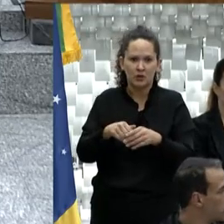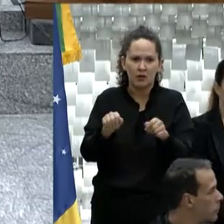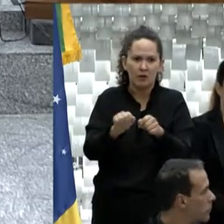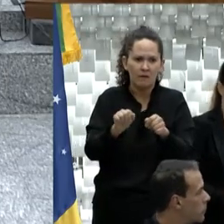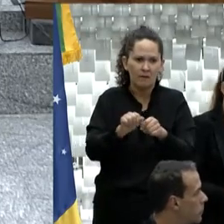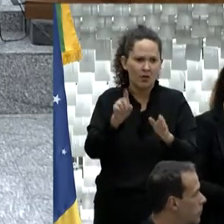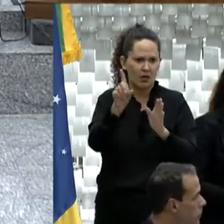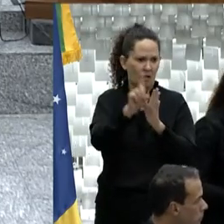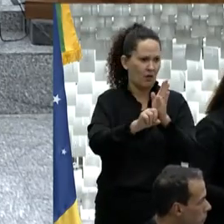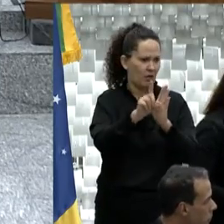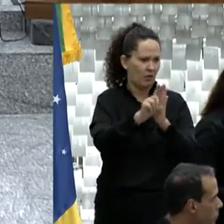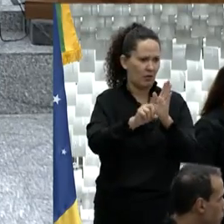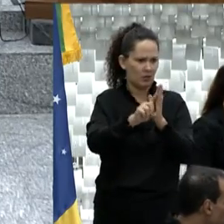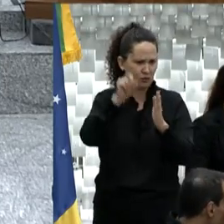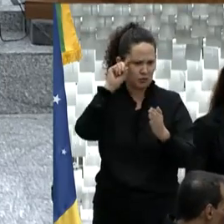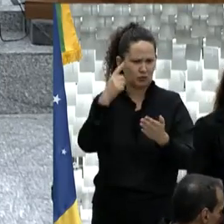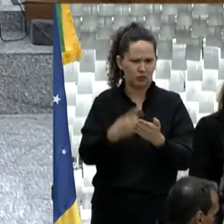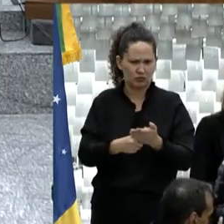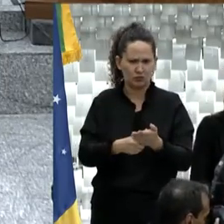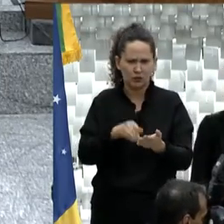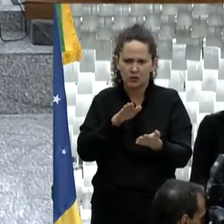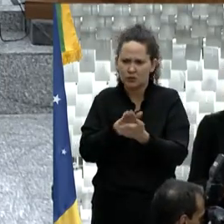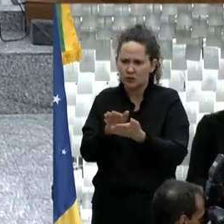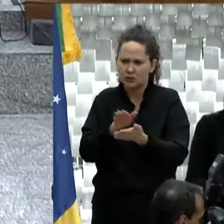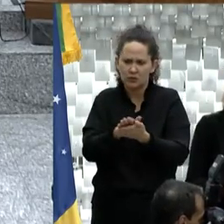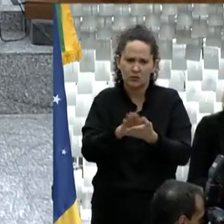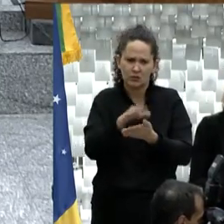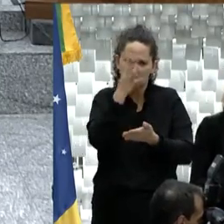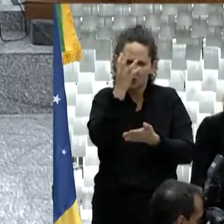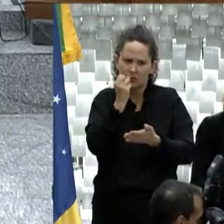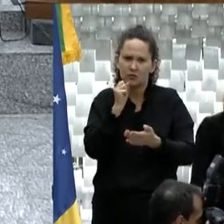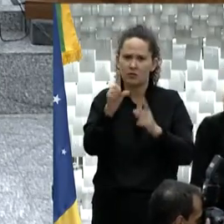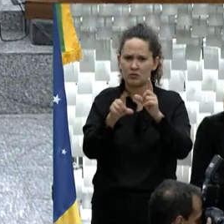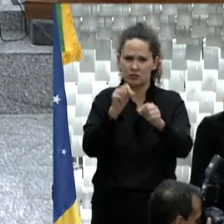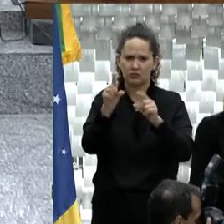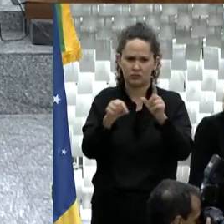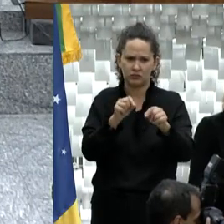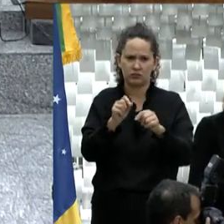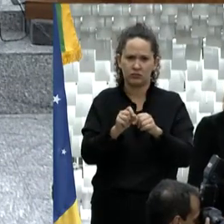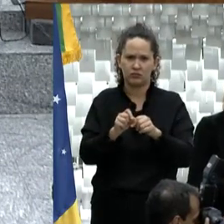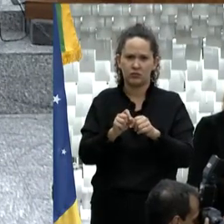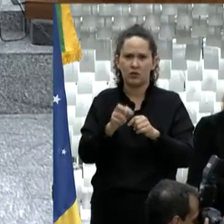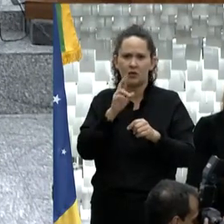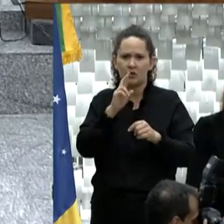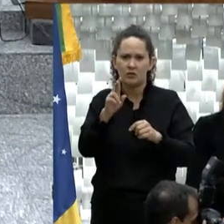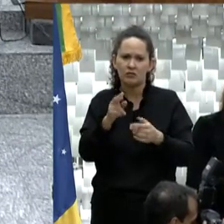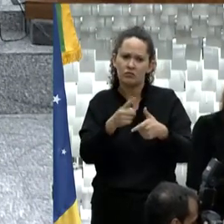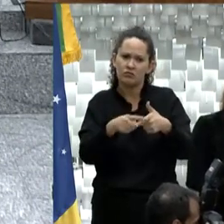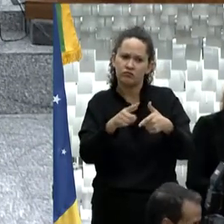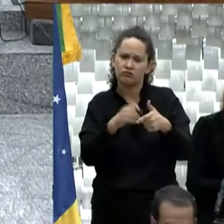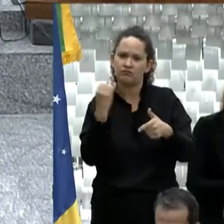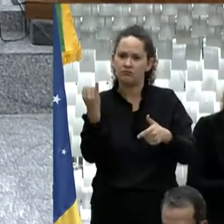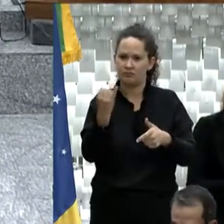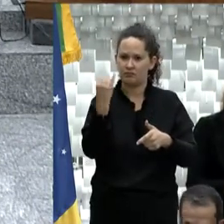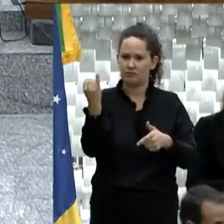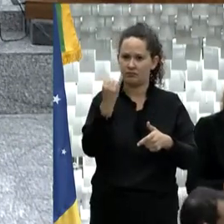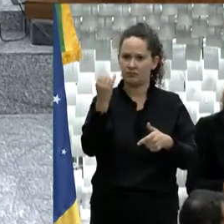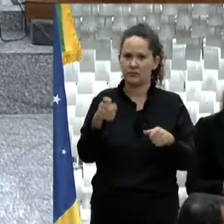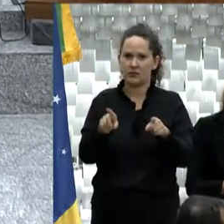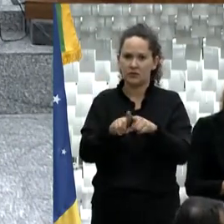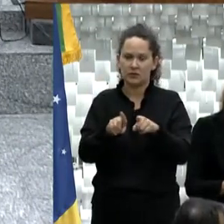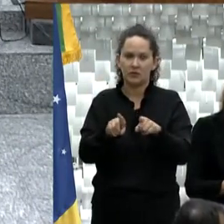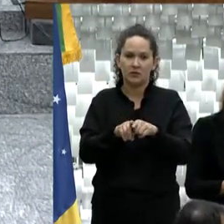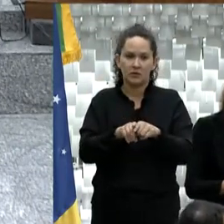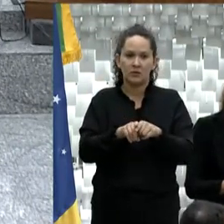cumprir as leis, imprimindo celeridade às suas decisões, resolvendo problemas cruciais e, assim,